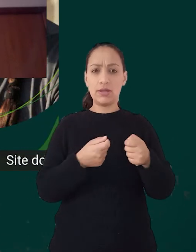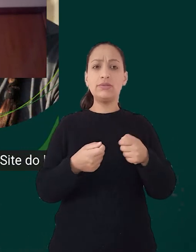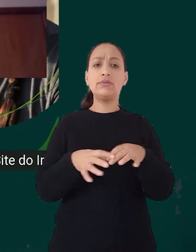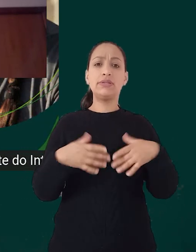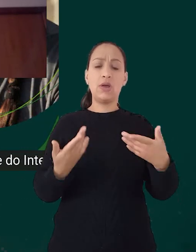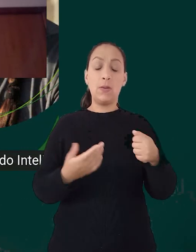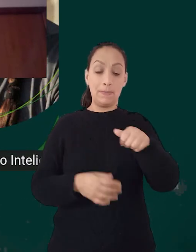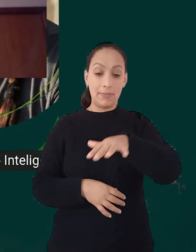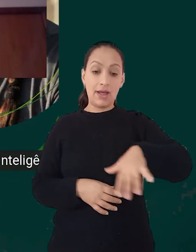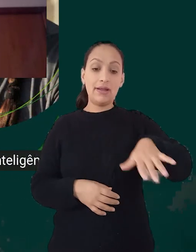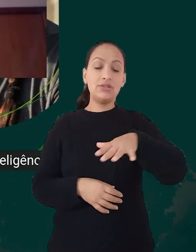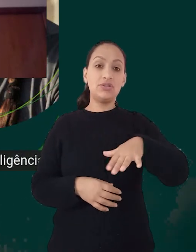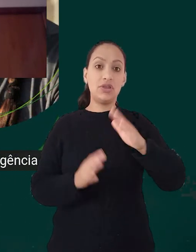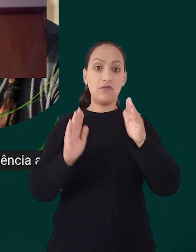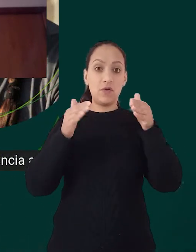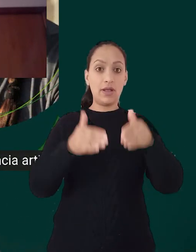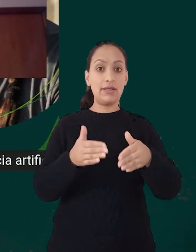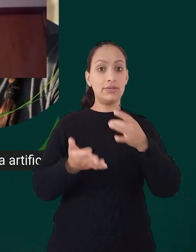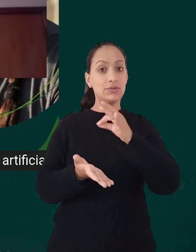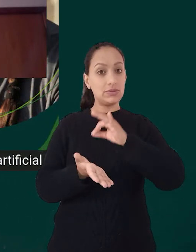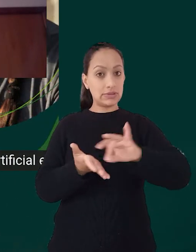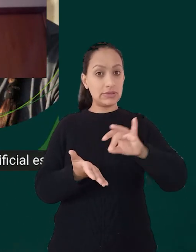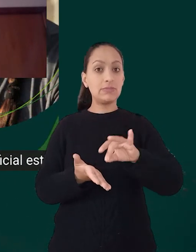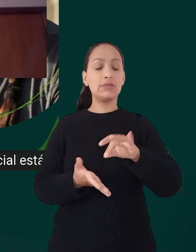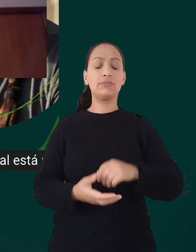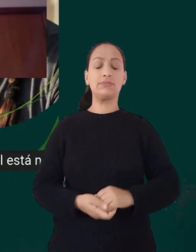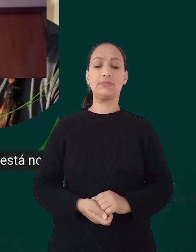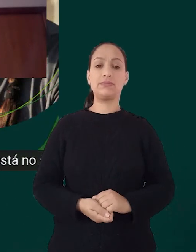mais, obviamente, focada com esses inimigos mesmo.